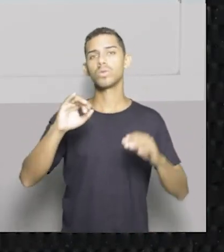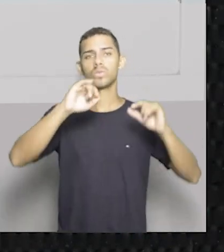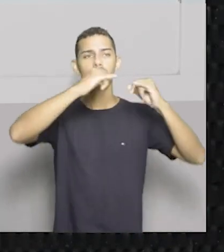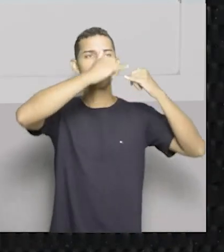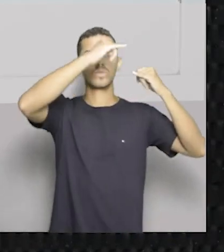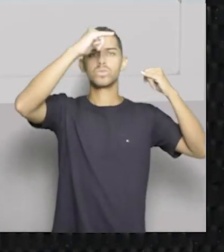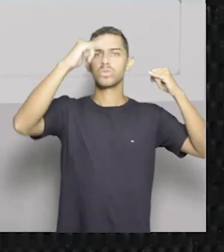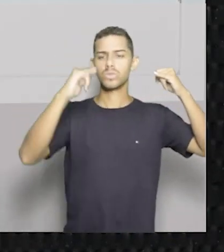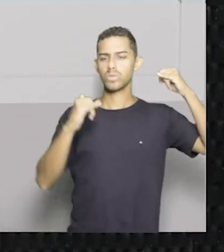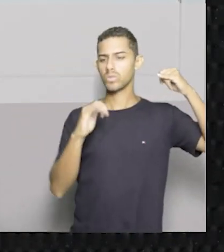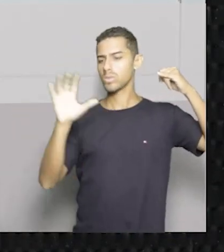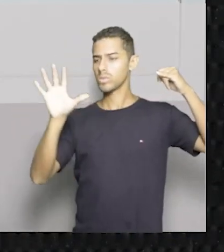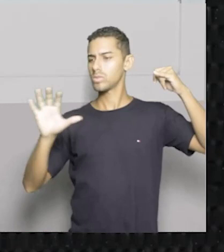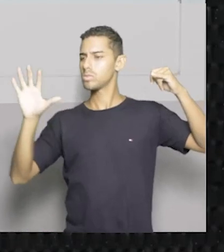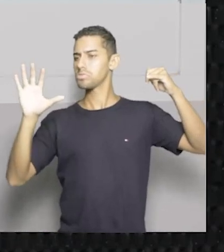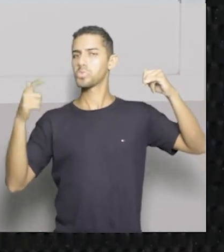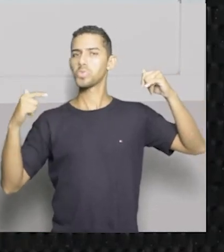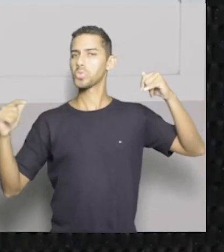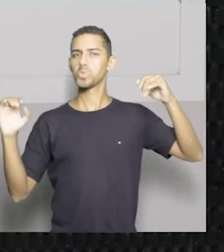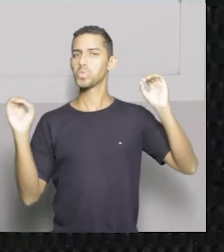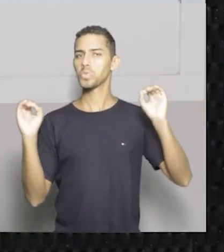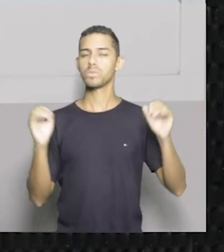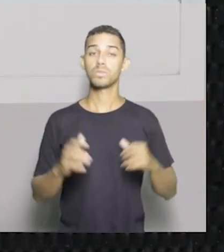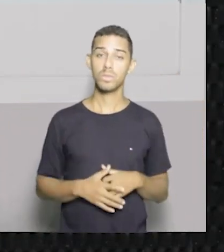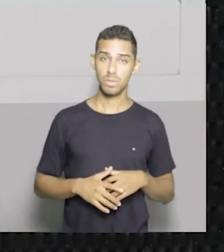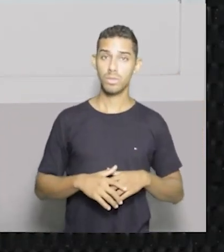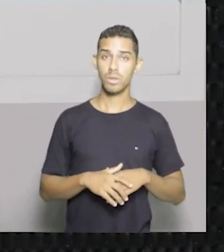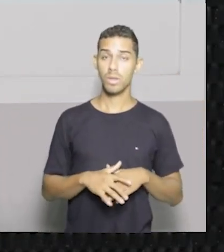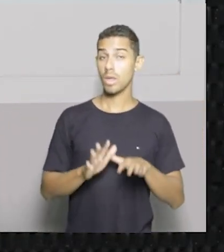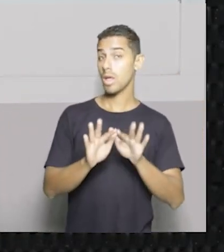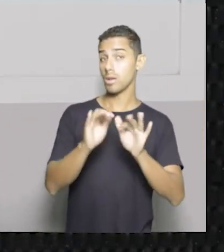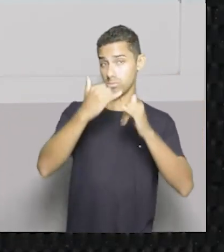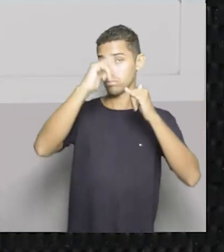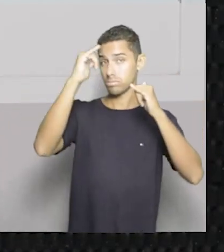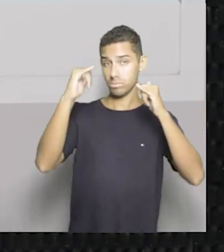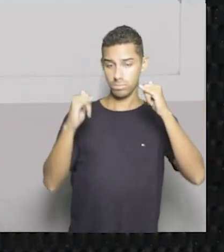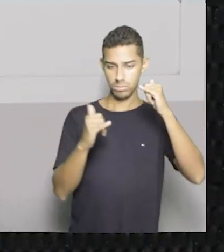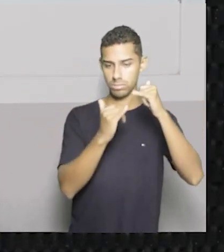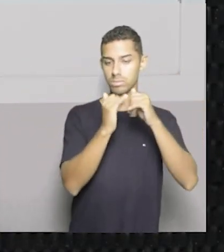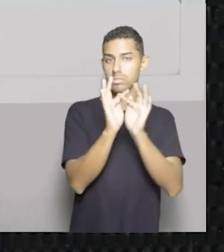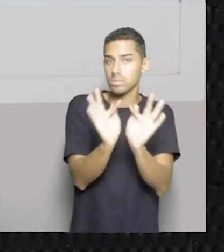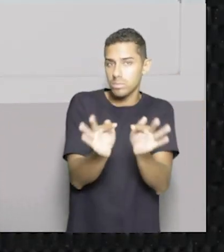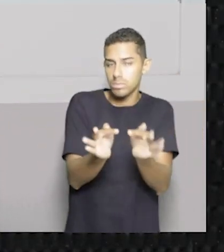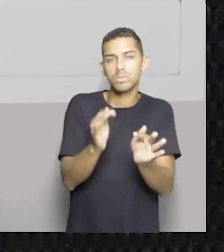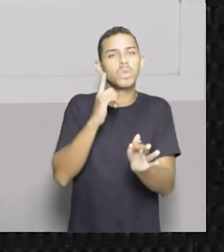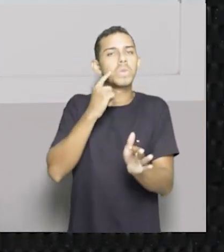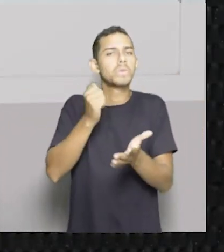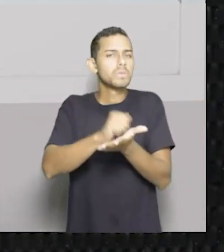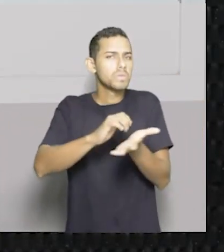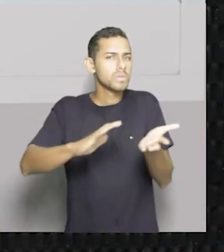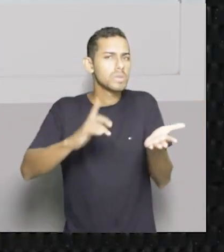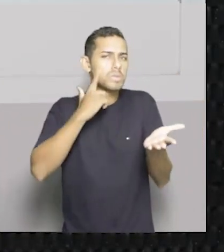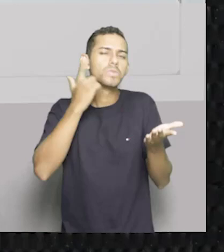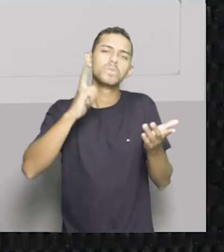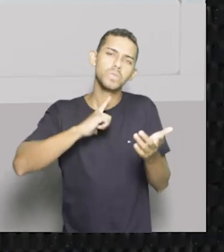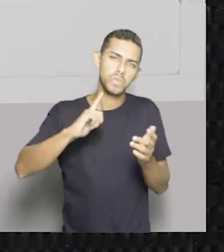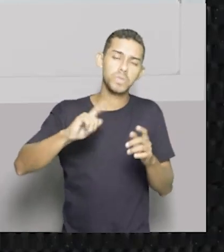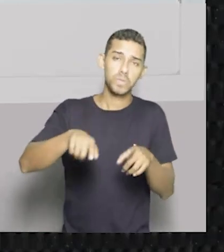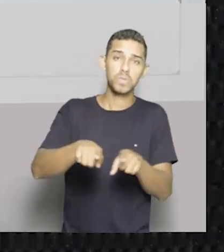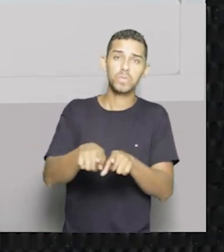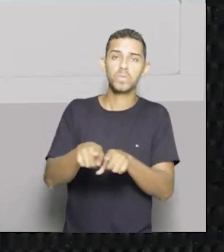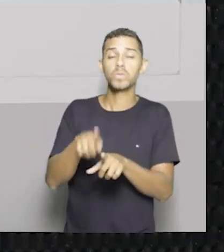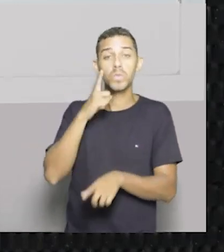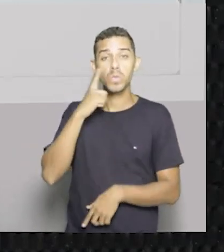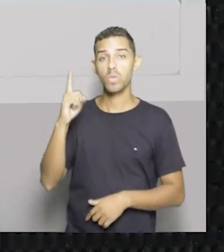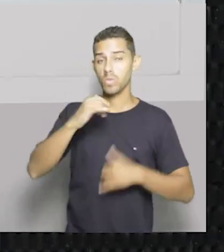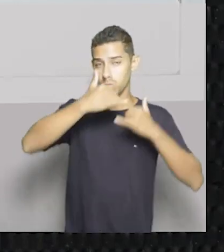do circuito ela não existisse. Então, fica um circuito de uma malha só, que a maioria dos exercícios, muitos exercícios, são